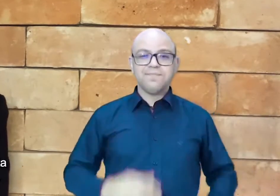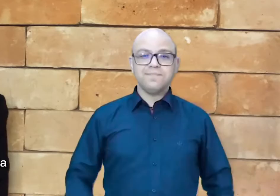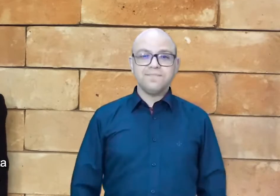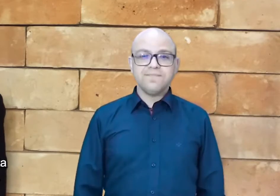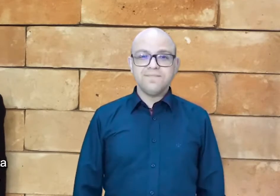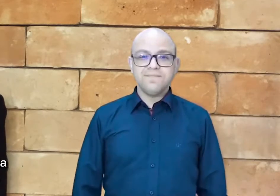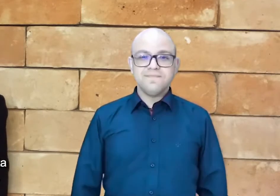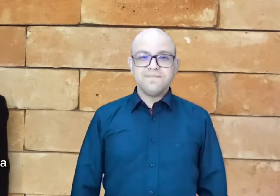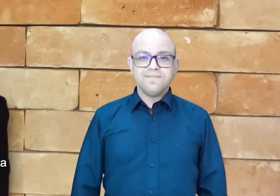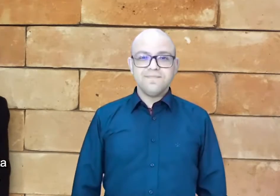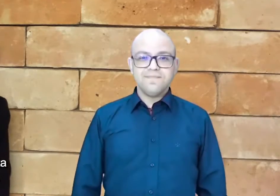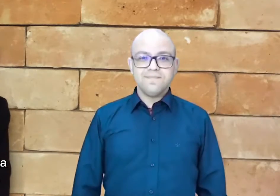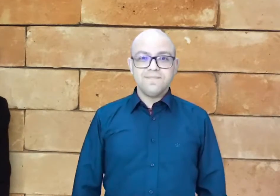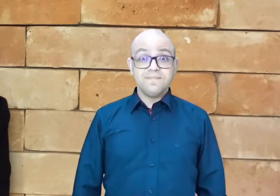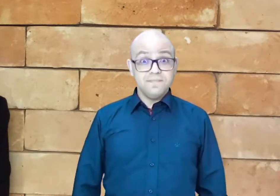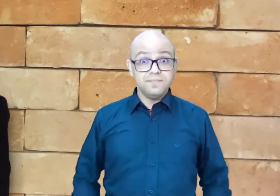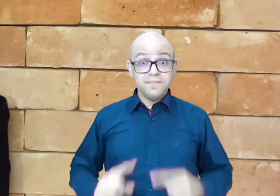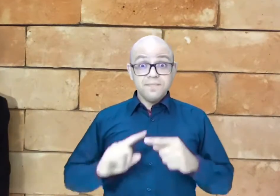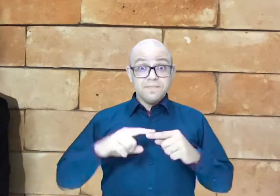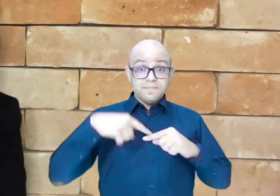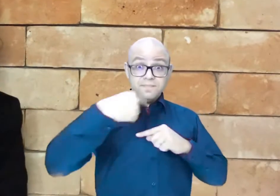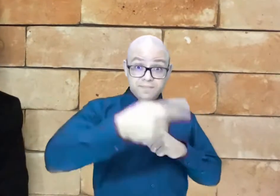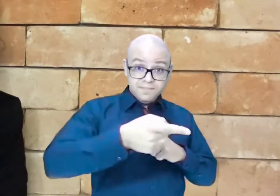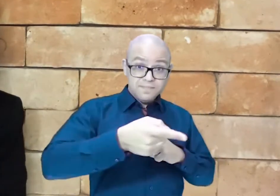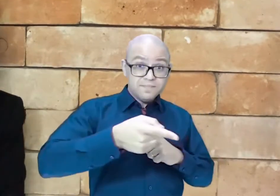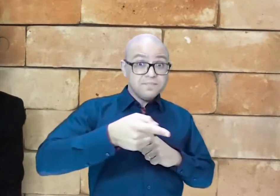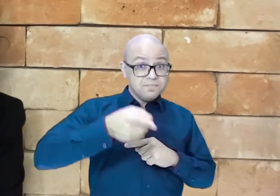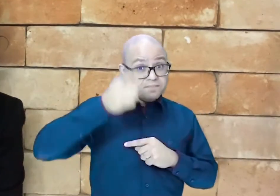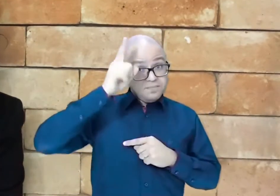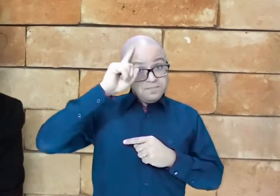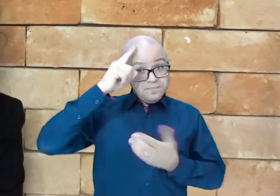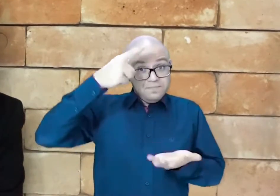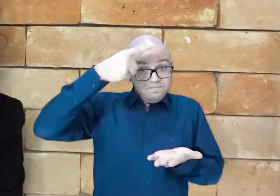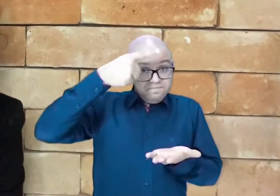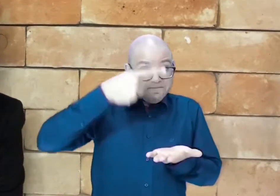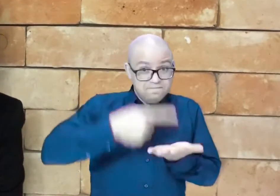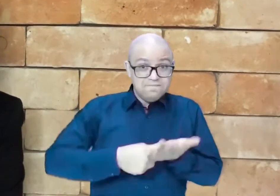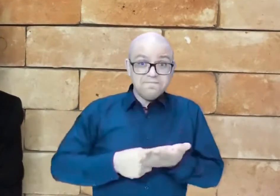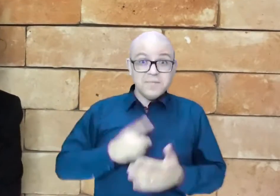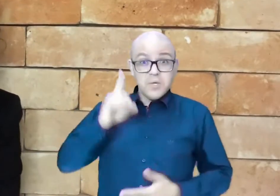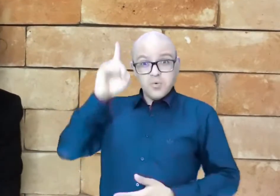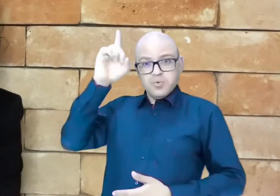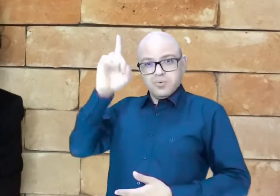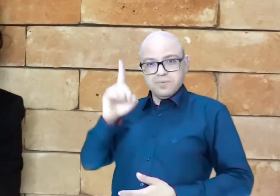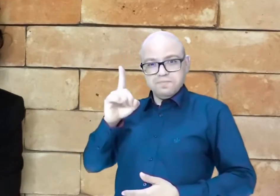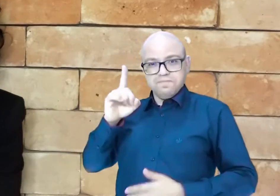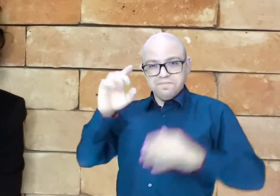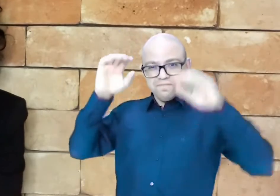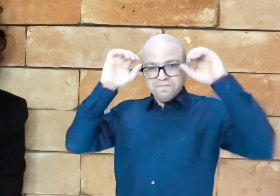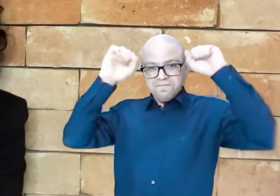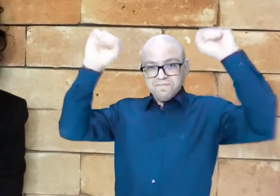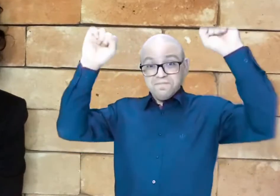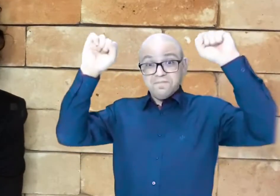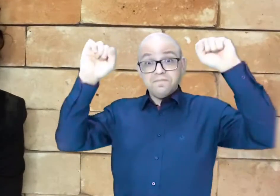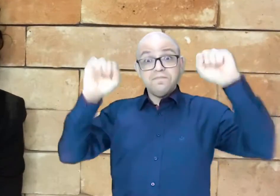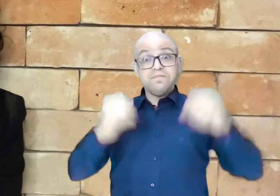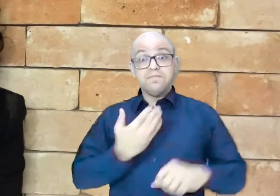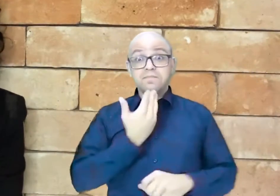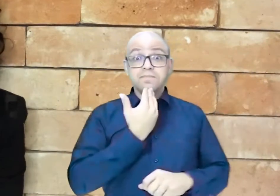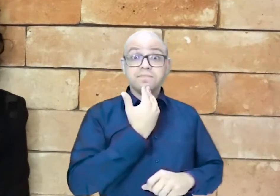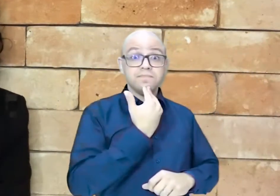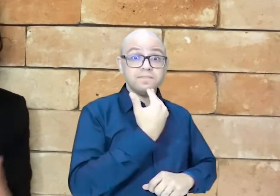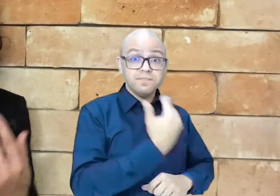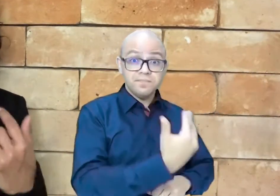auxílio de um intérprete de libras. Após agendar a audiência, o diretor da unidade judiciante